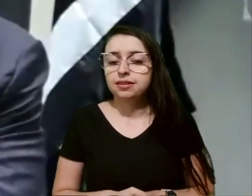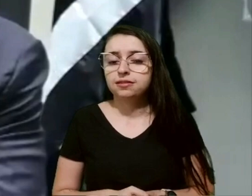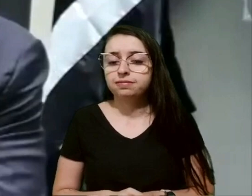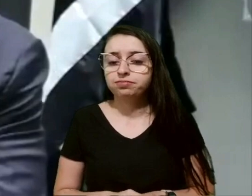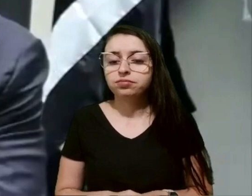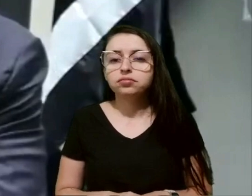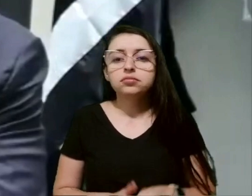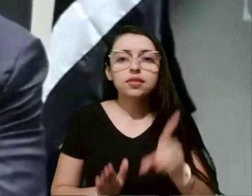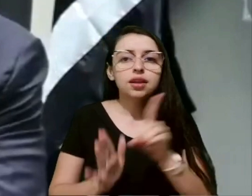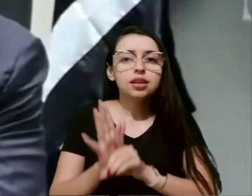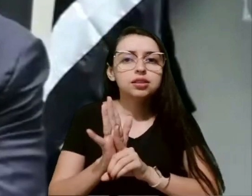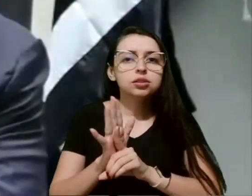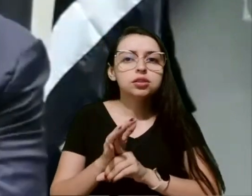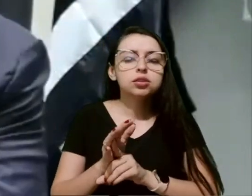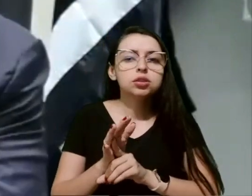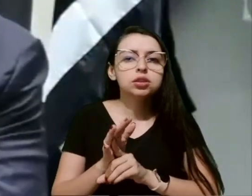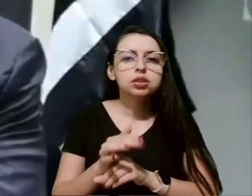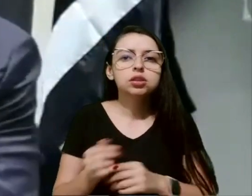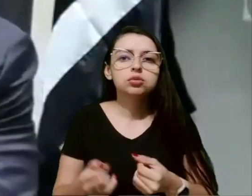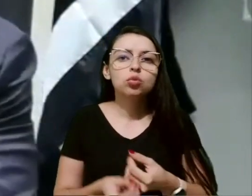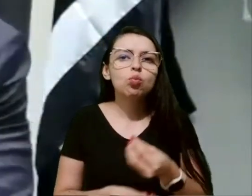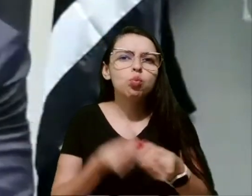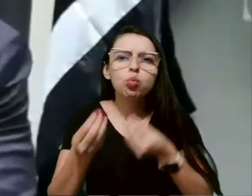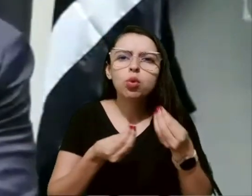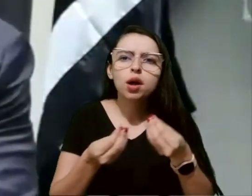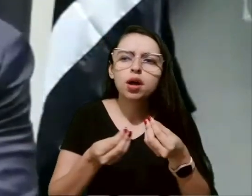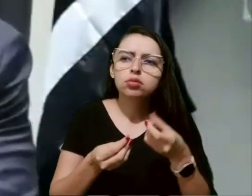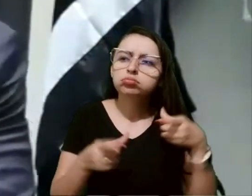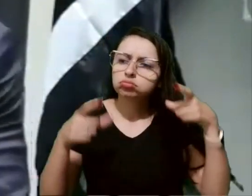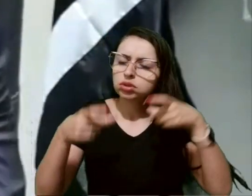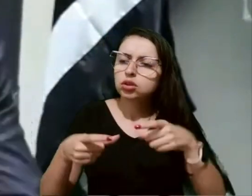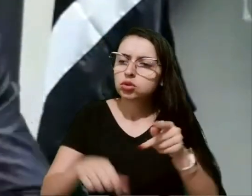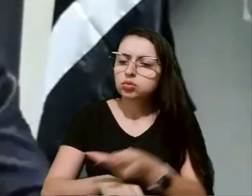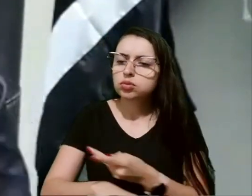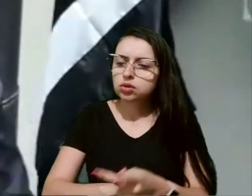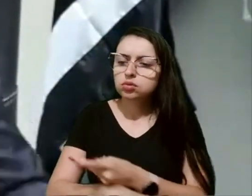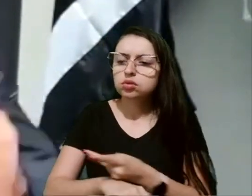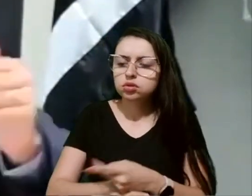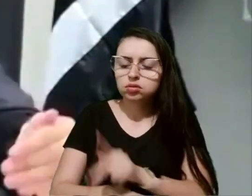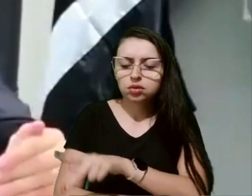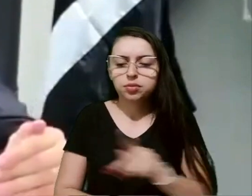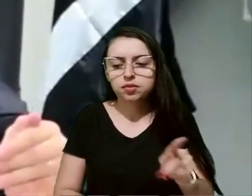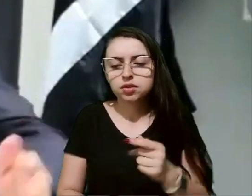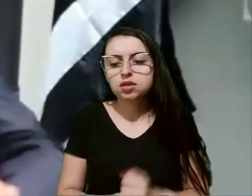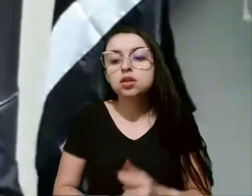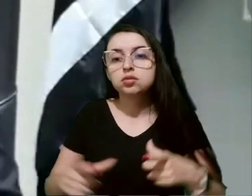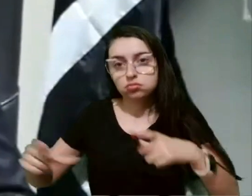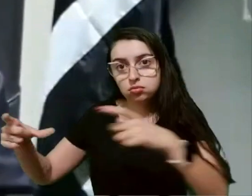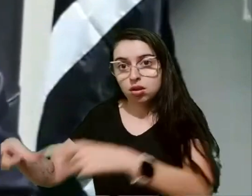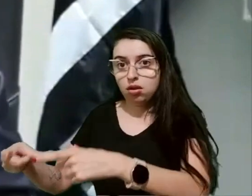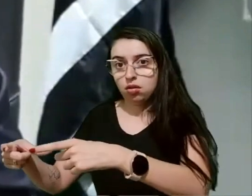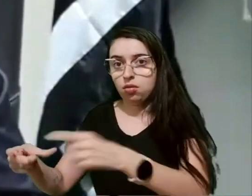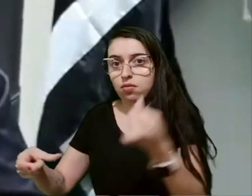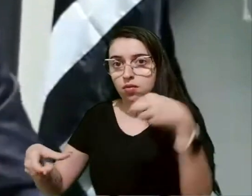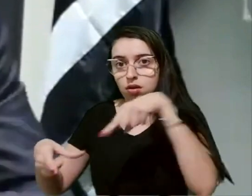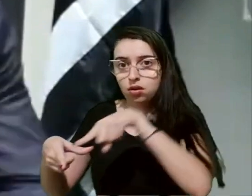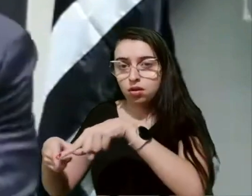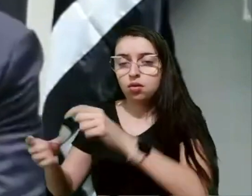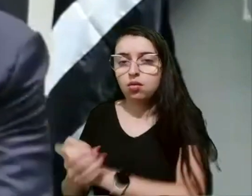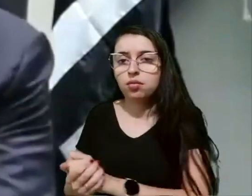uma disciplina empírica quantitativa. Então, em algum momento, os pesquisadores e os professores, eles iam a campo